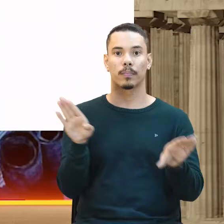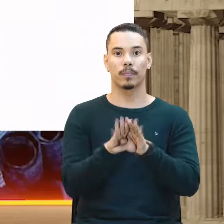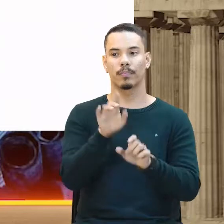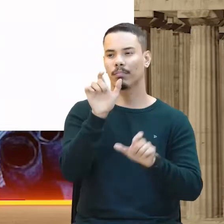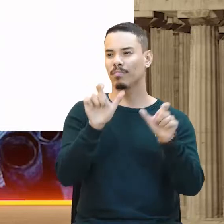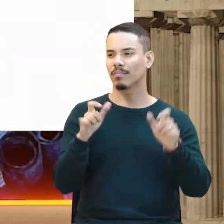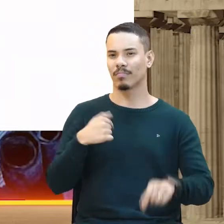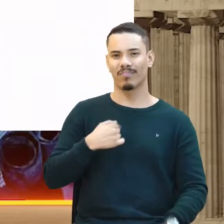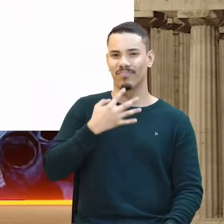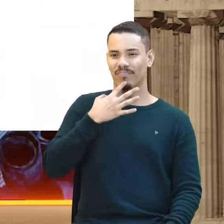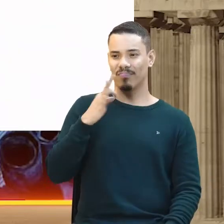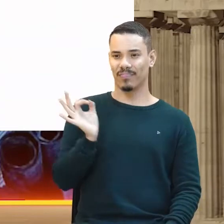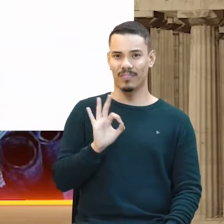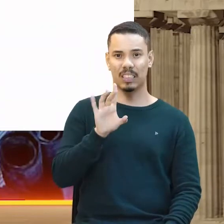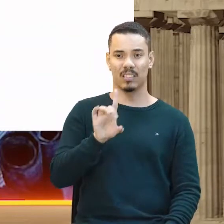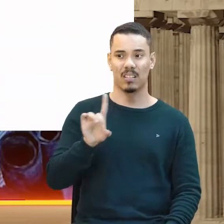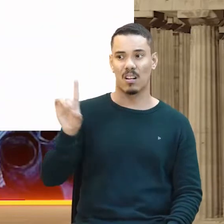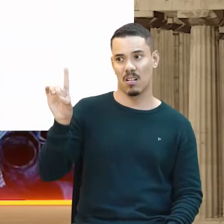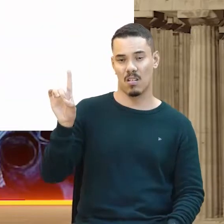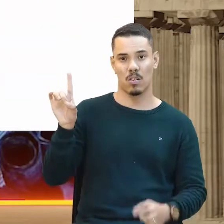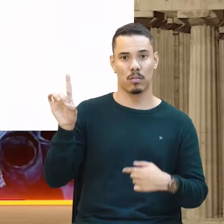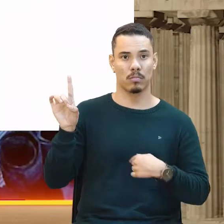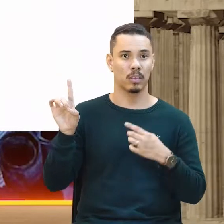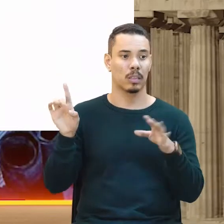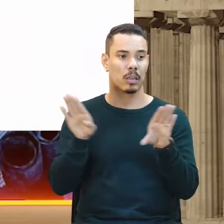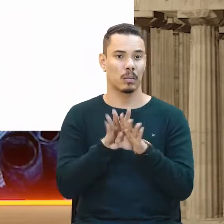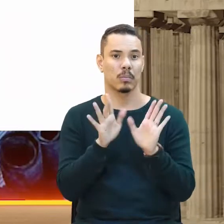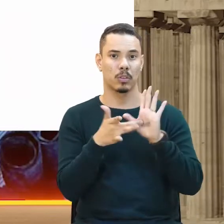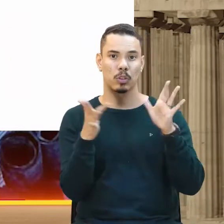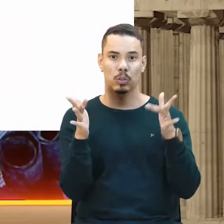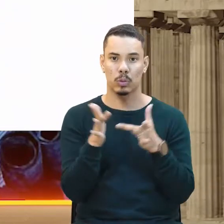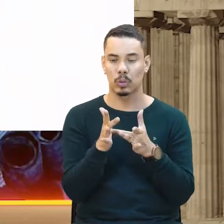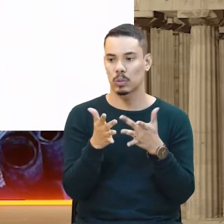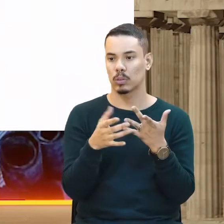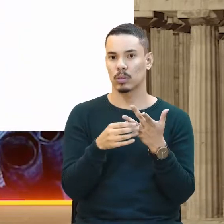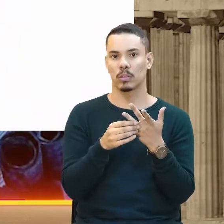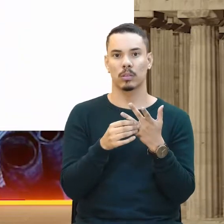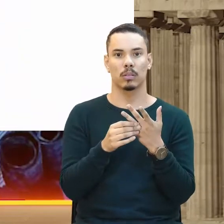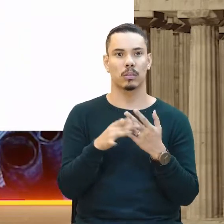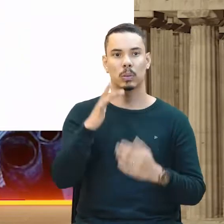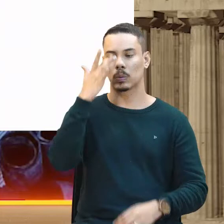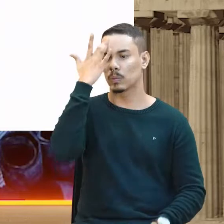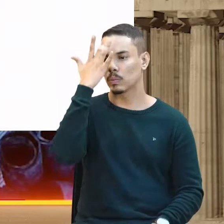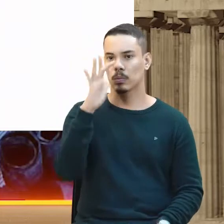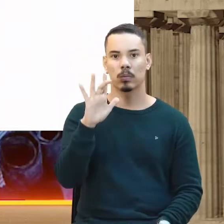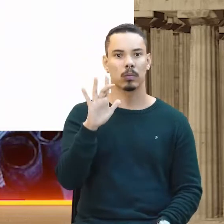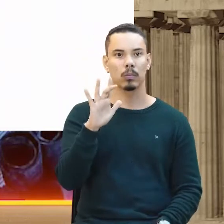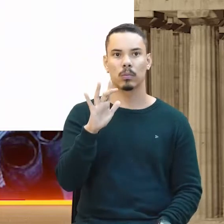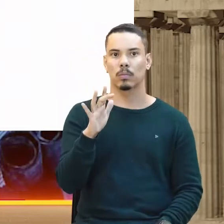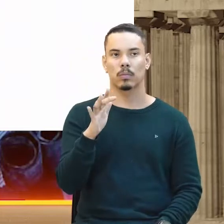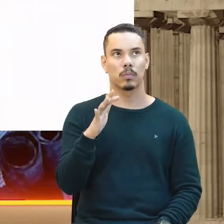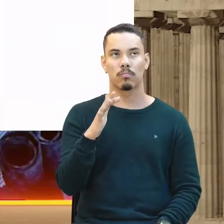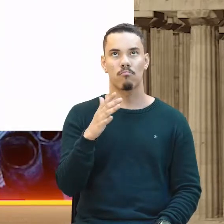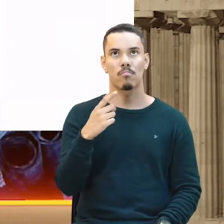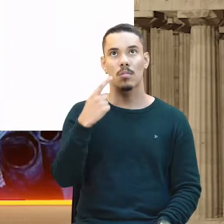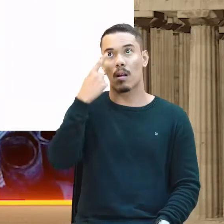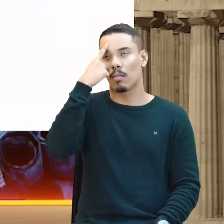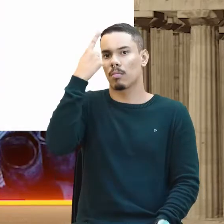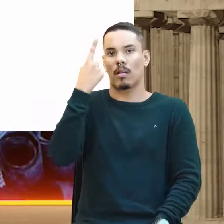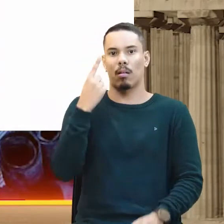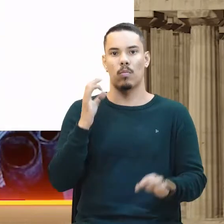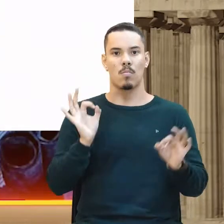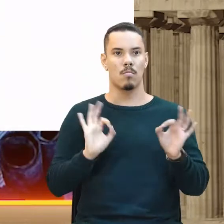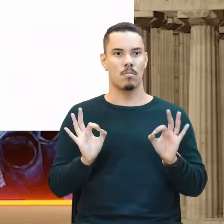conheciam a Deus, que ainda não conheciam a Jesus Cristo, que ainda não tinha a menor ideia do que seja